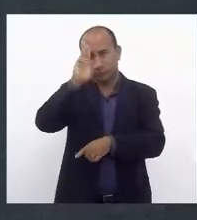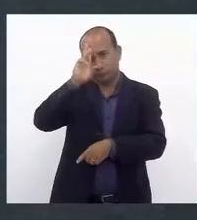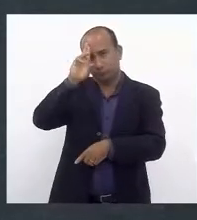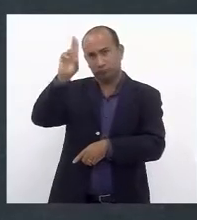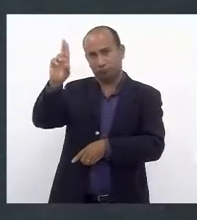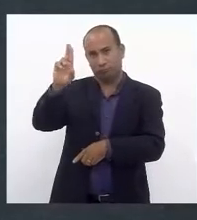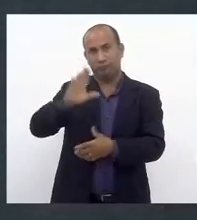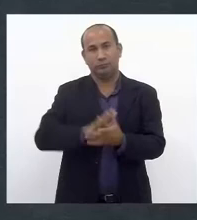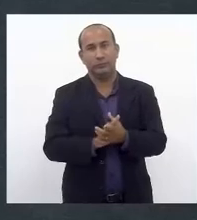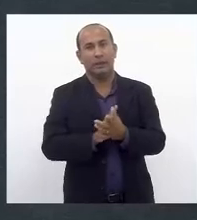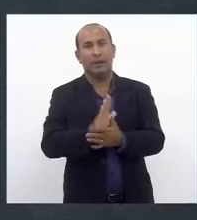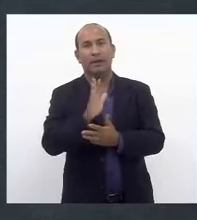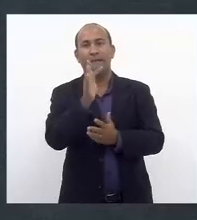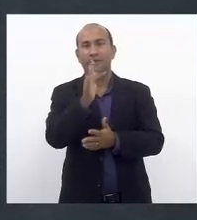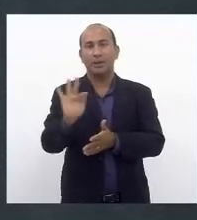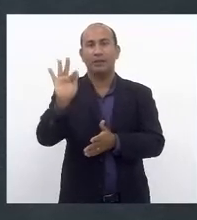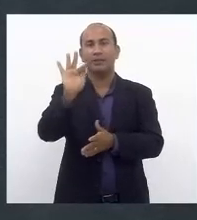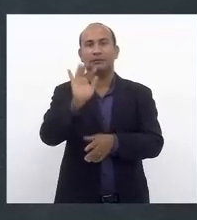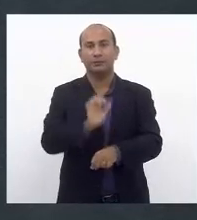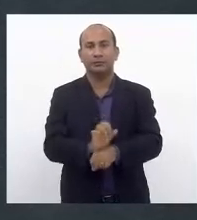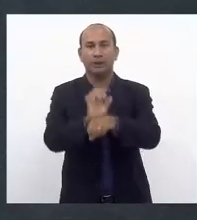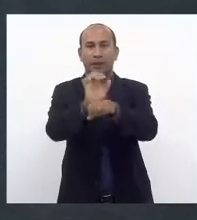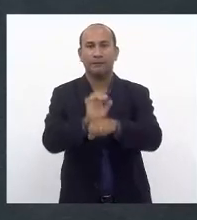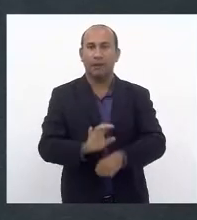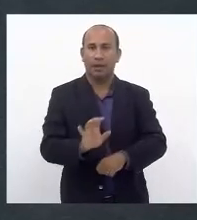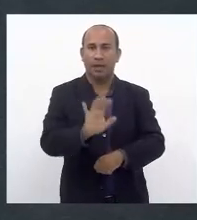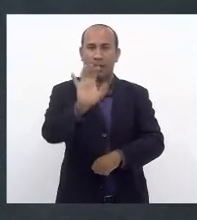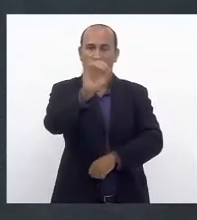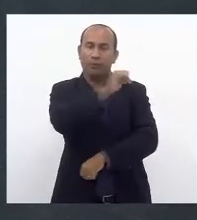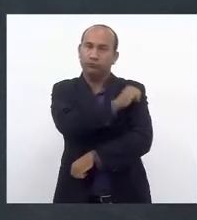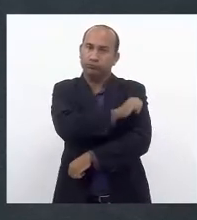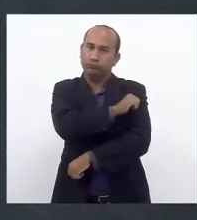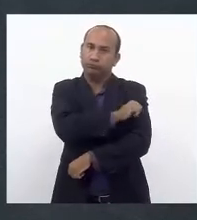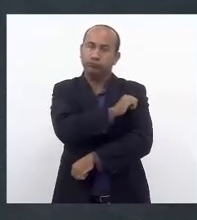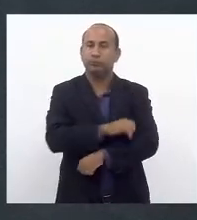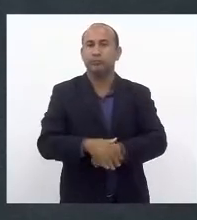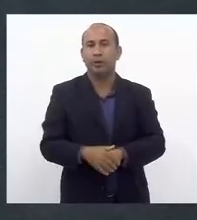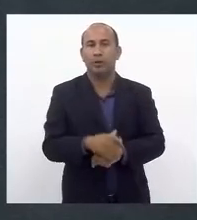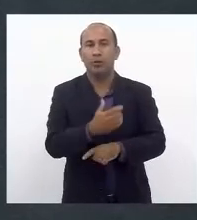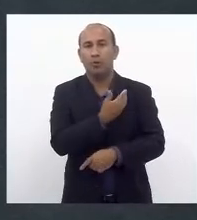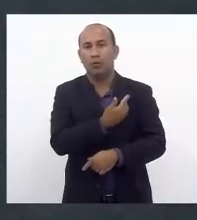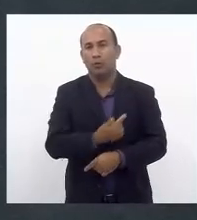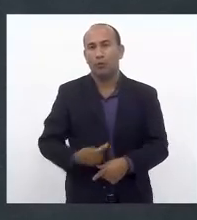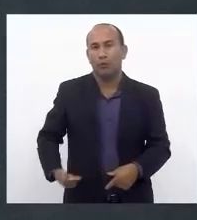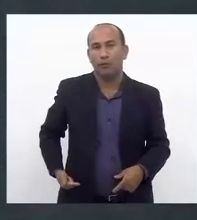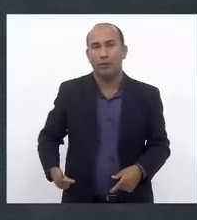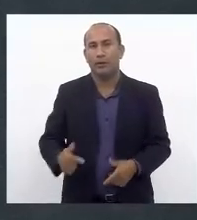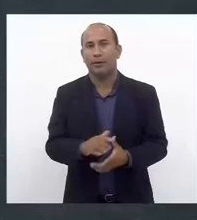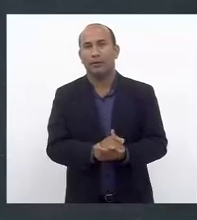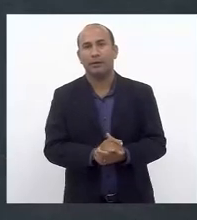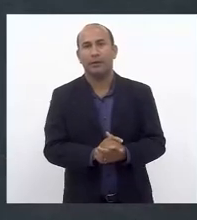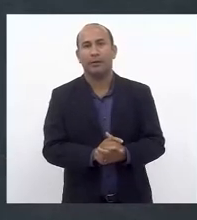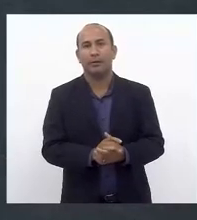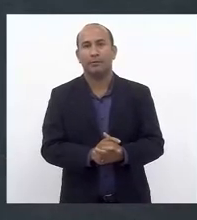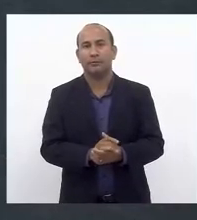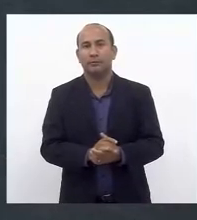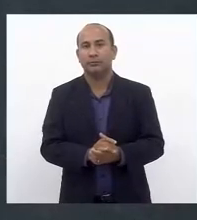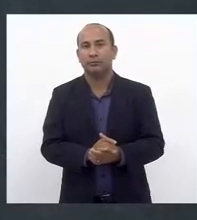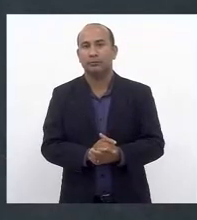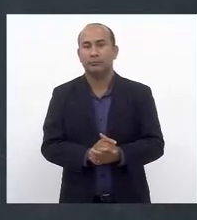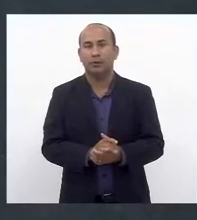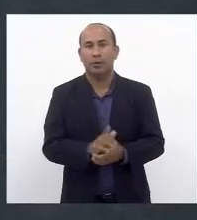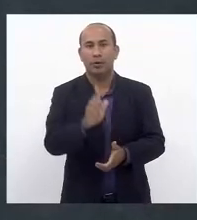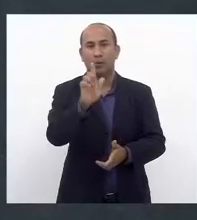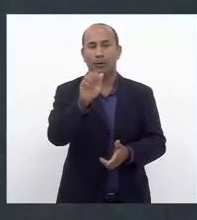lideranças da Federação Estadual de Favelas do Rio de Janeiro, no governo, no Palácio Guanabara. A